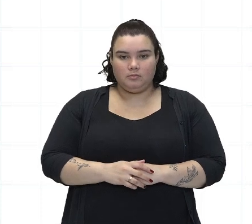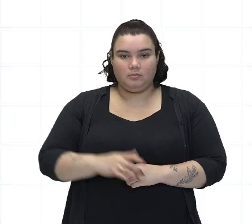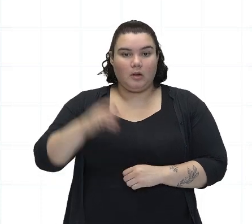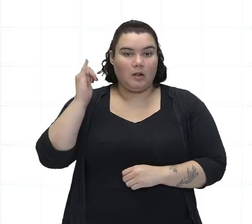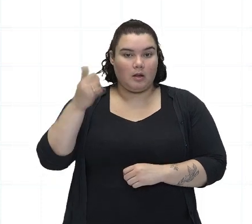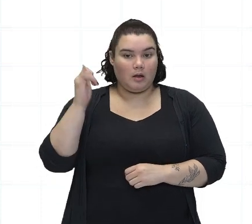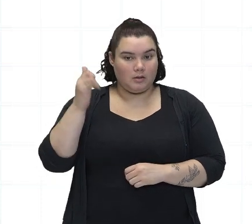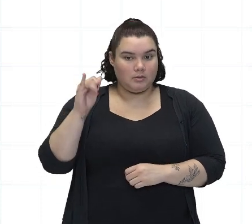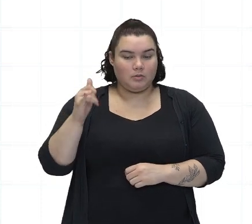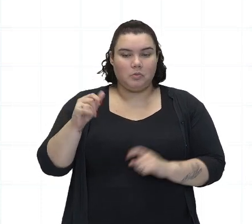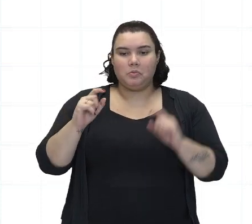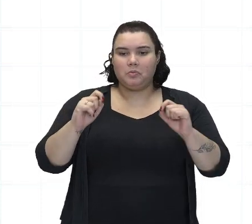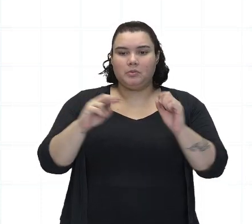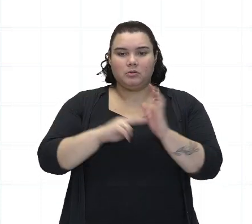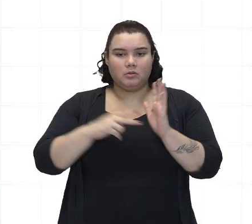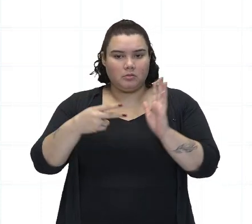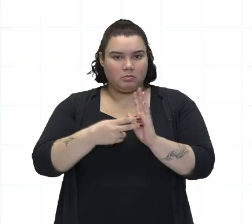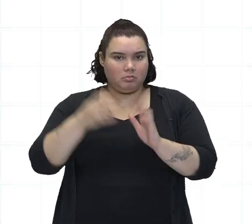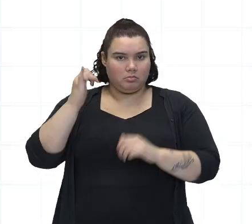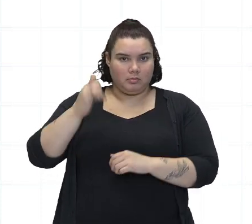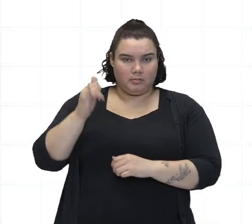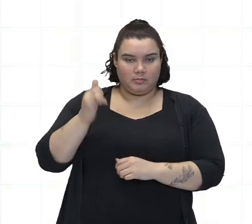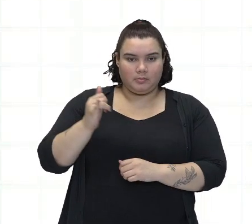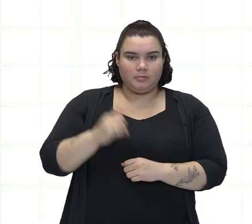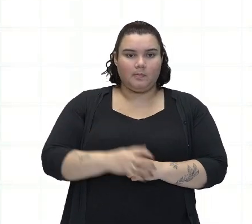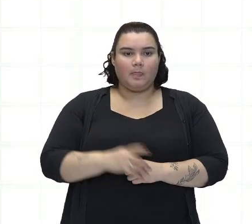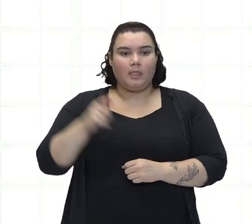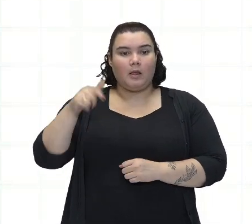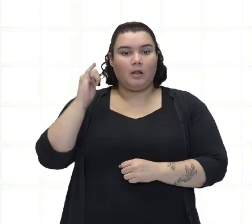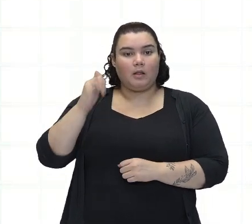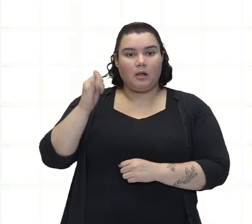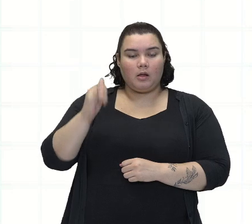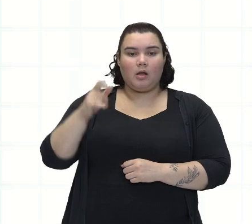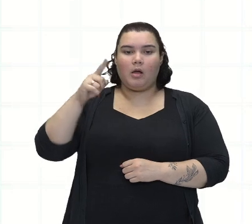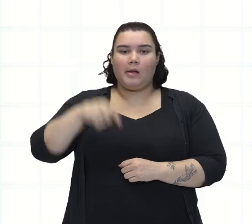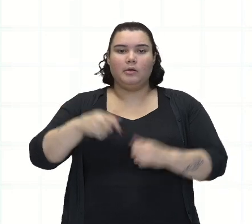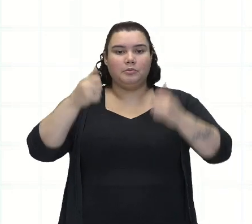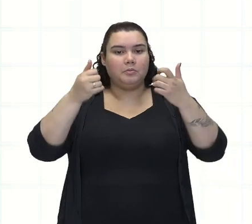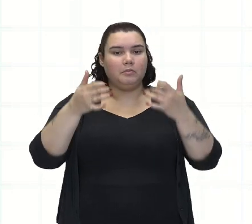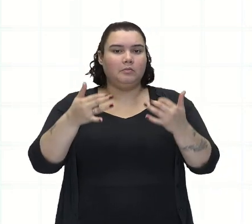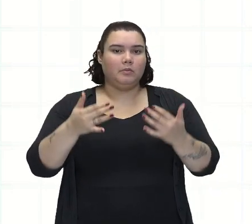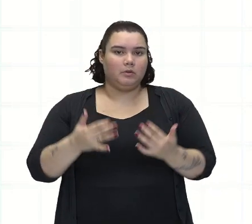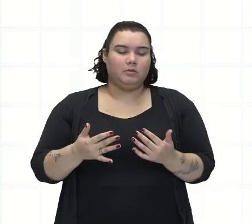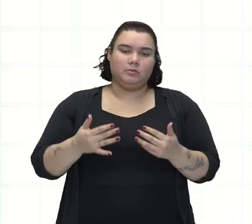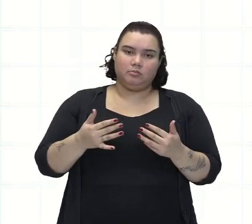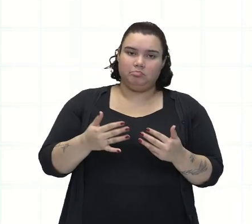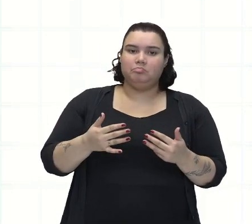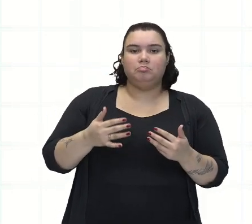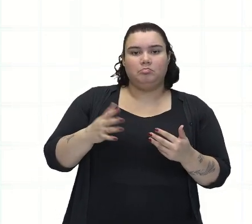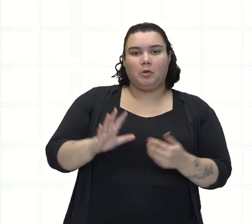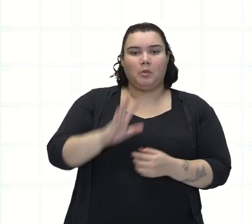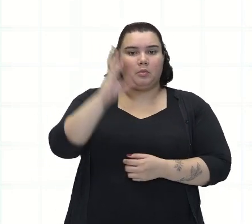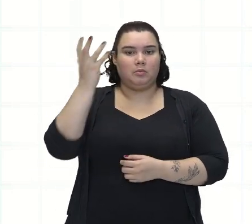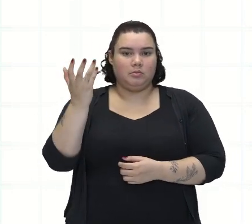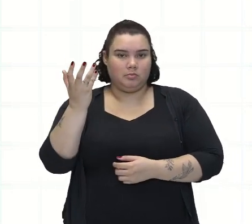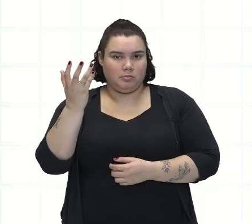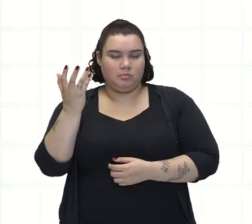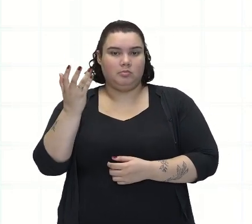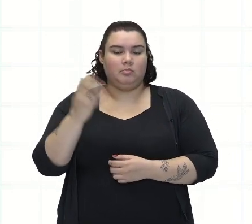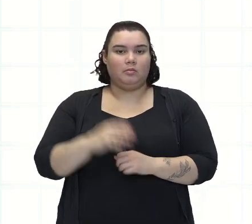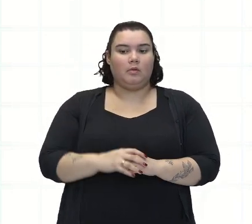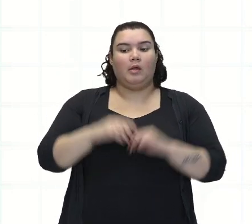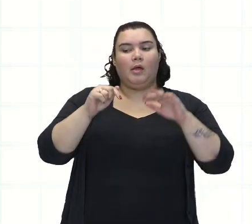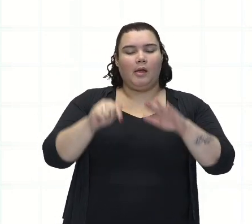narração. O que é a narração? A narração é relatos, né? Relatos de fatos.